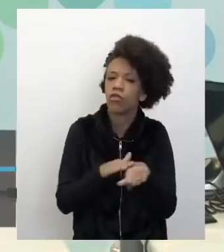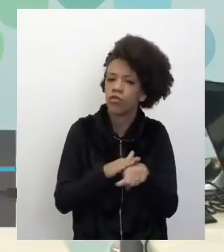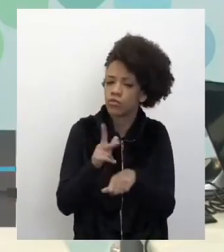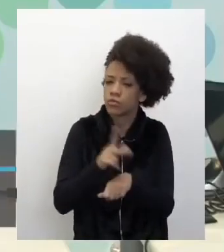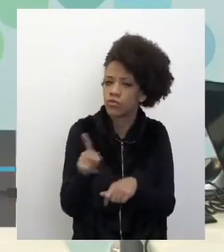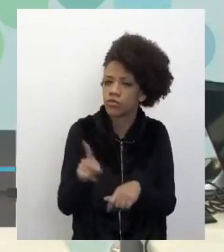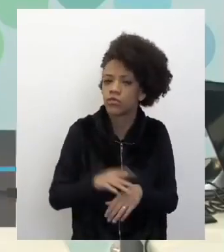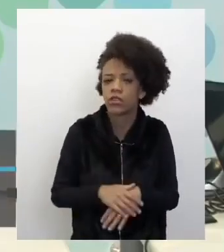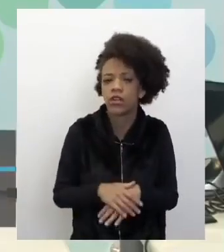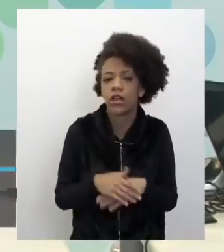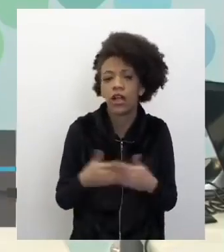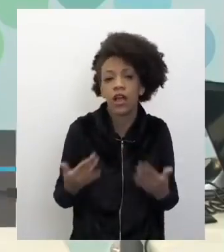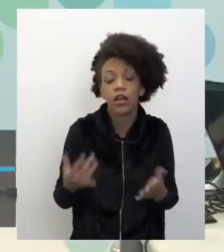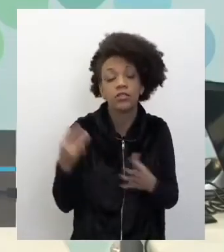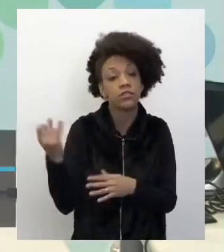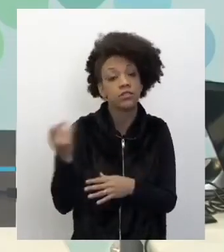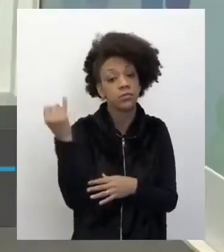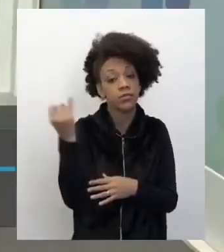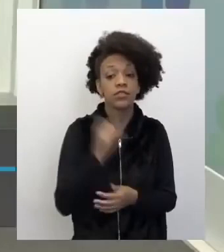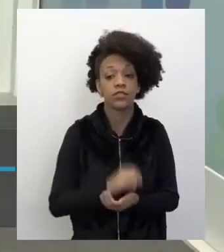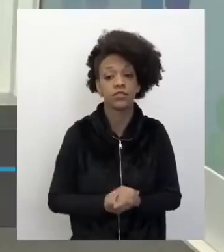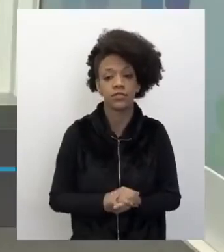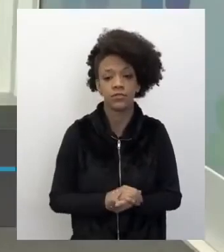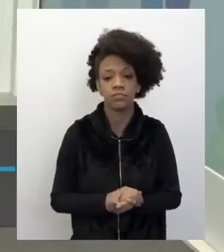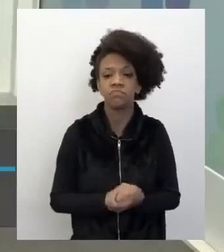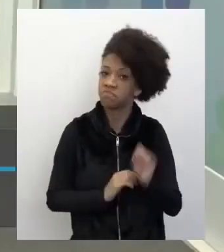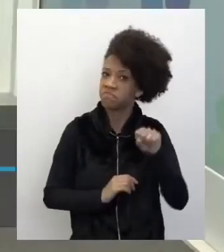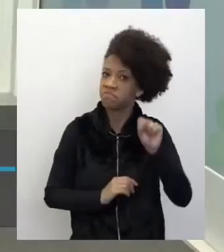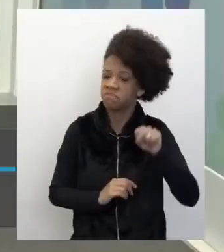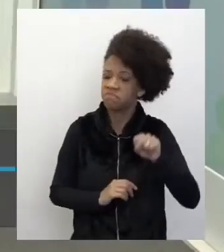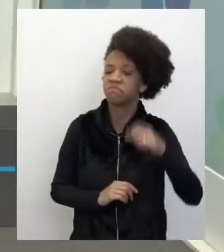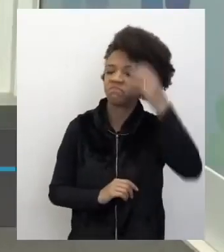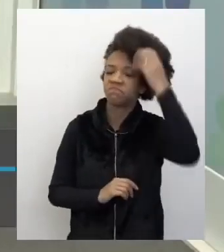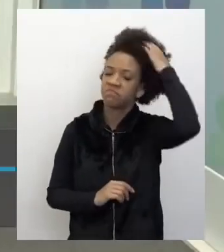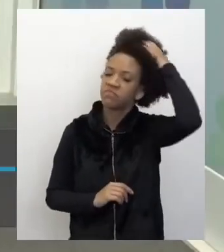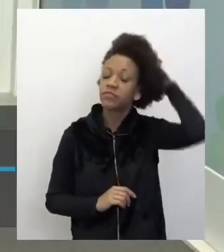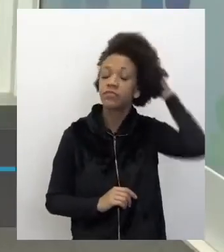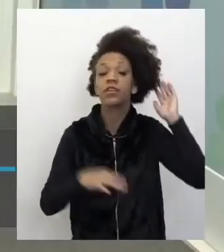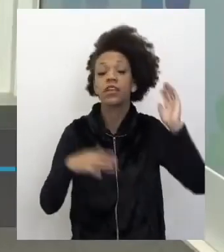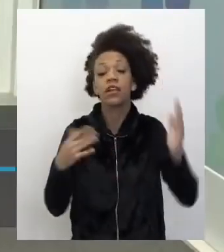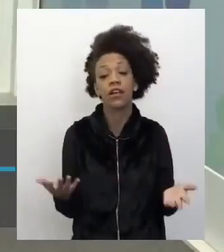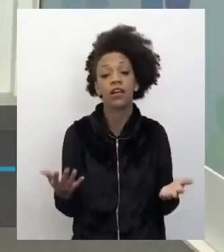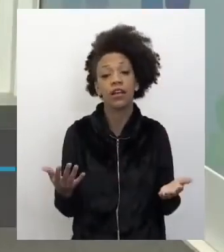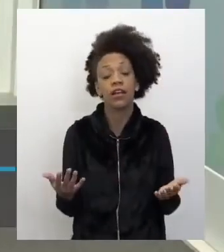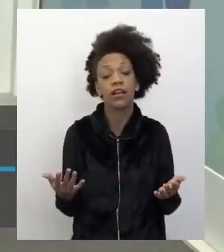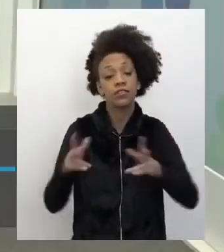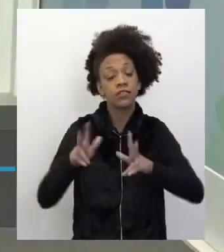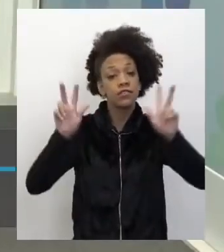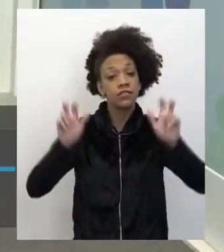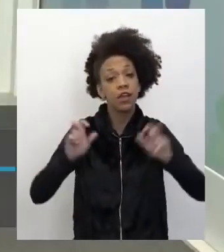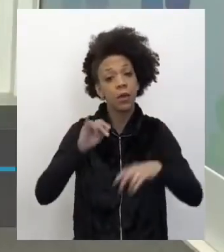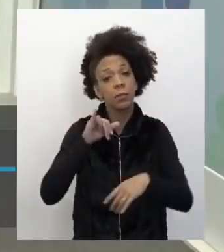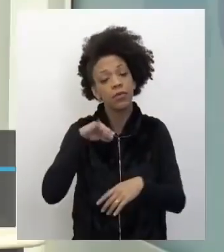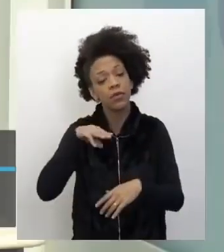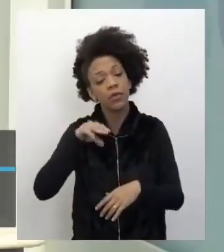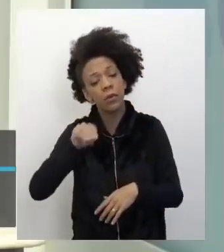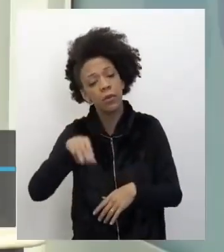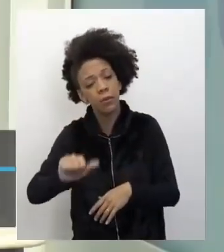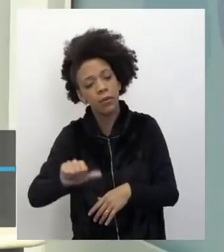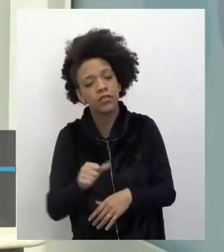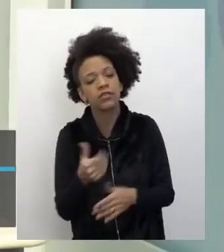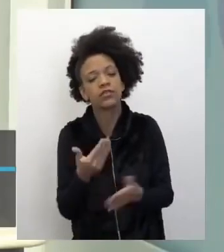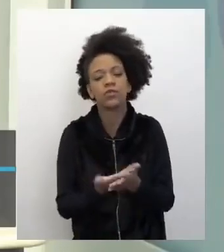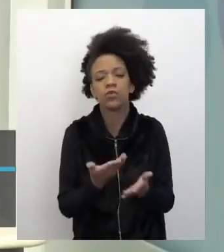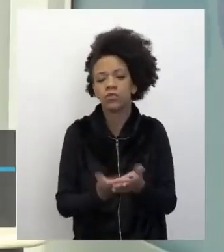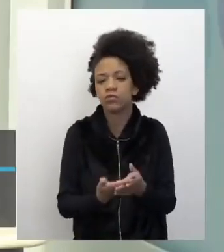professores, isso é um momento muito importante. Isso mesmo, professora Milene. Esse tema biomas, vocês vão estudar um pouco